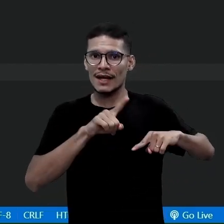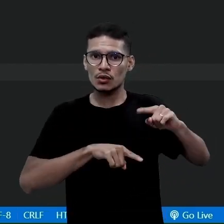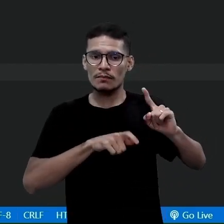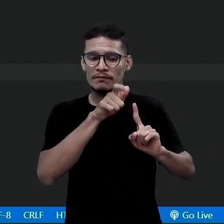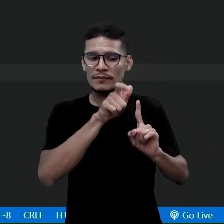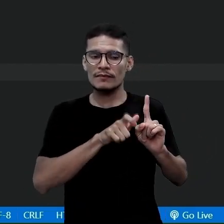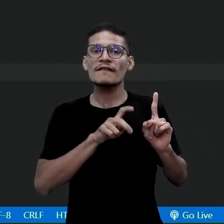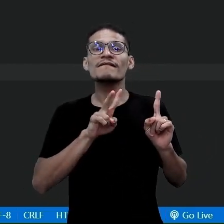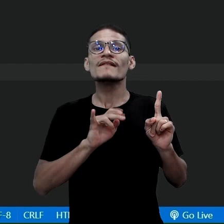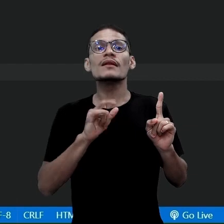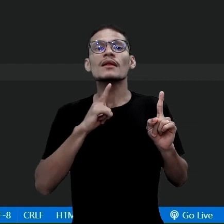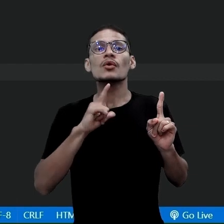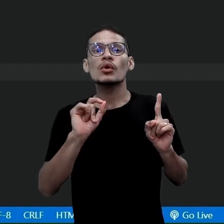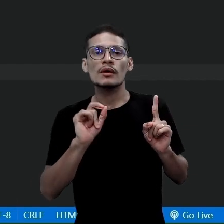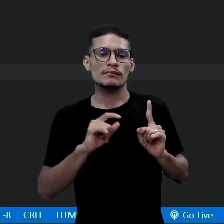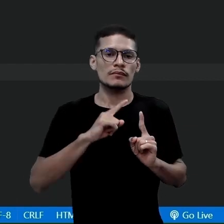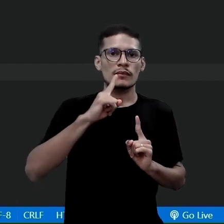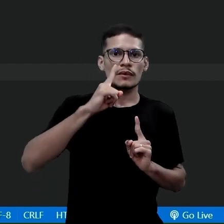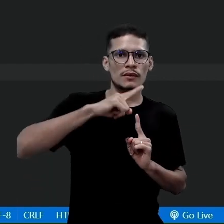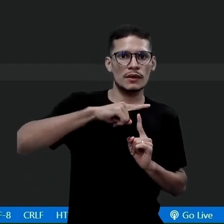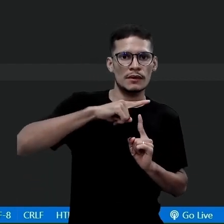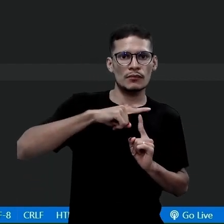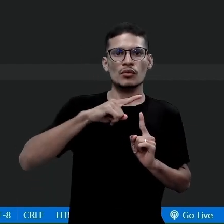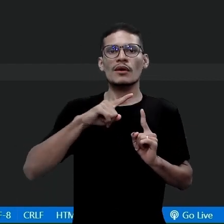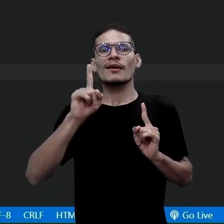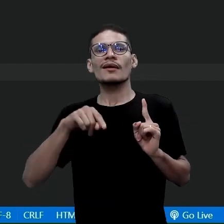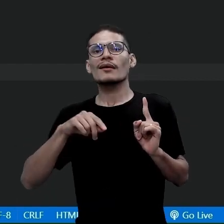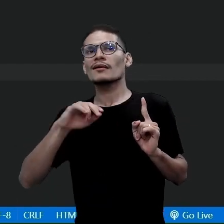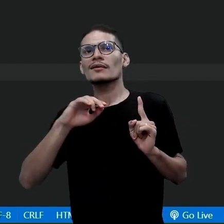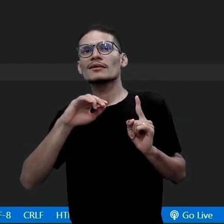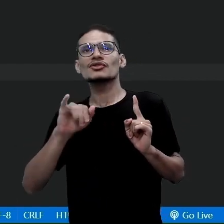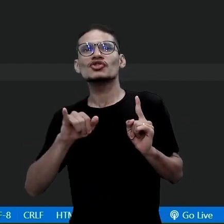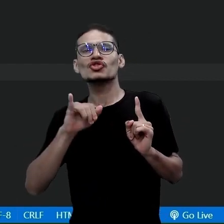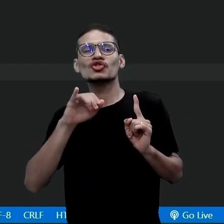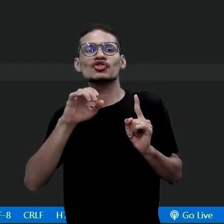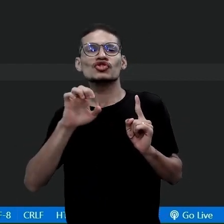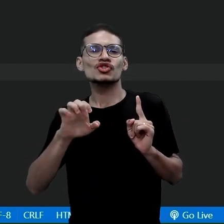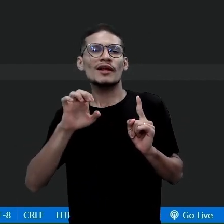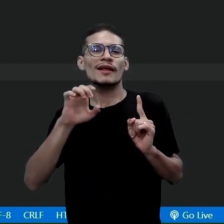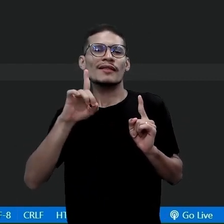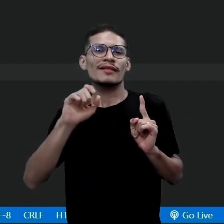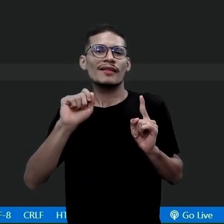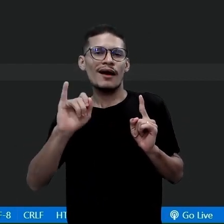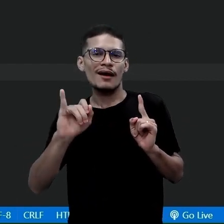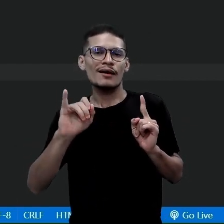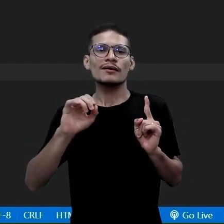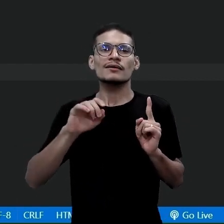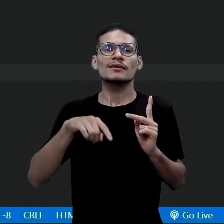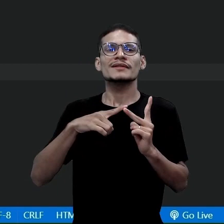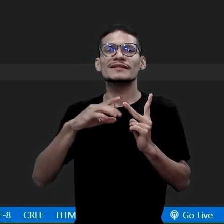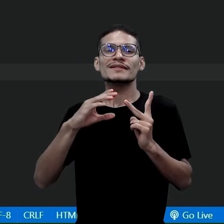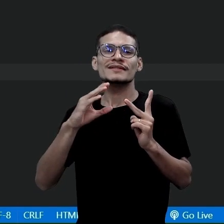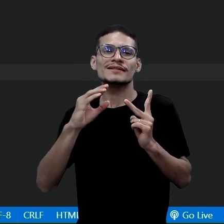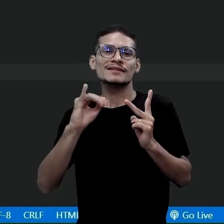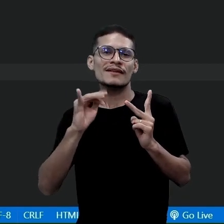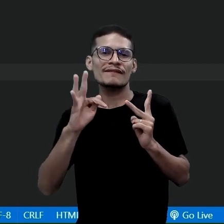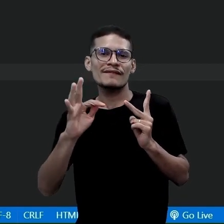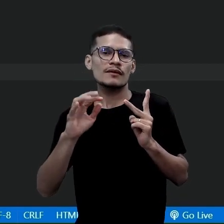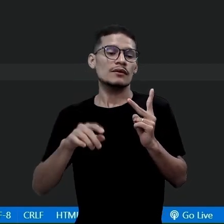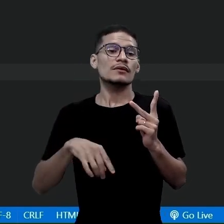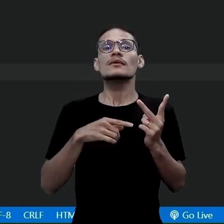atributos: tipo, que será um Jedi ou um Sith, um nome, e a força, que será um